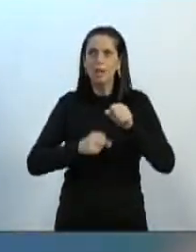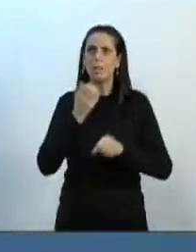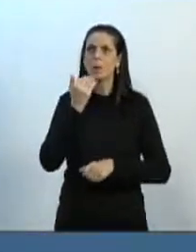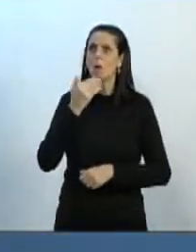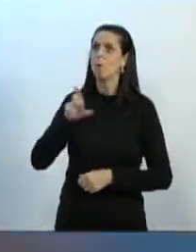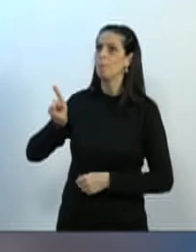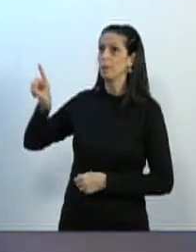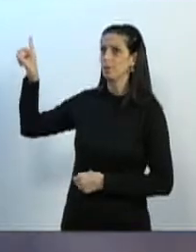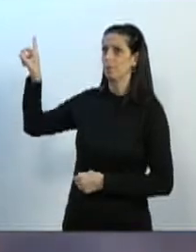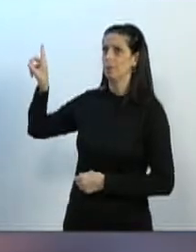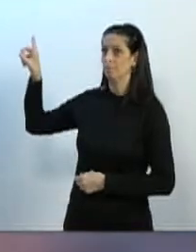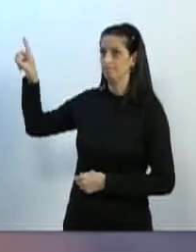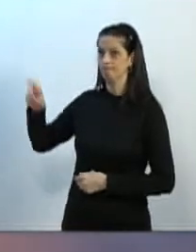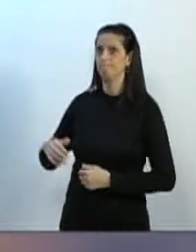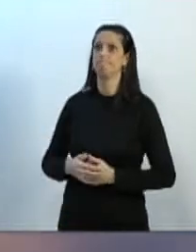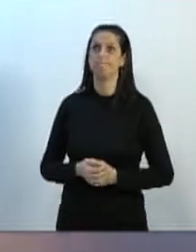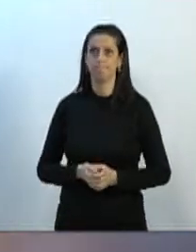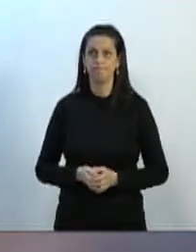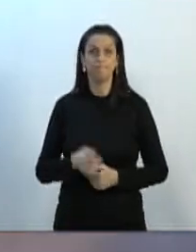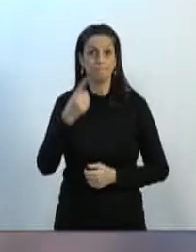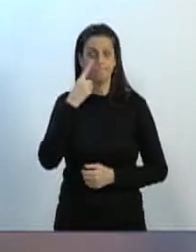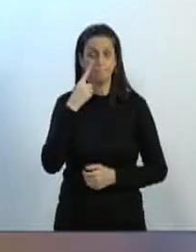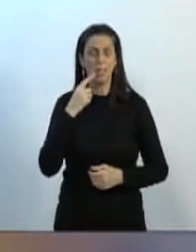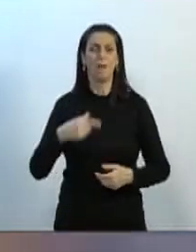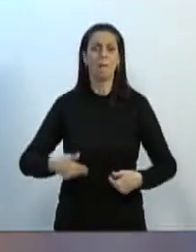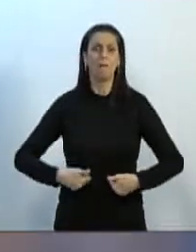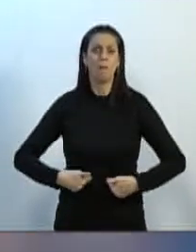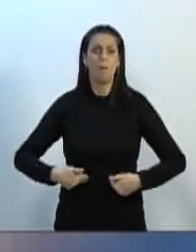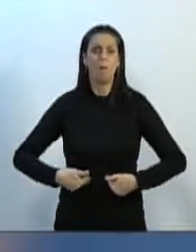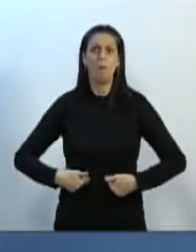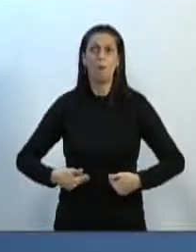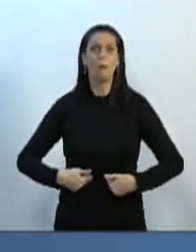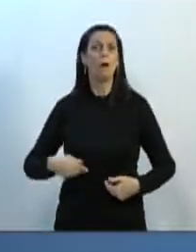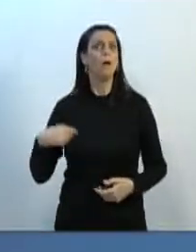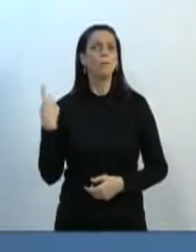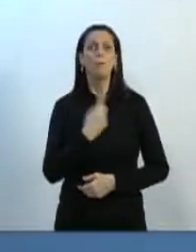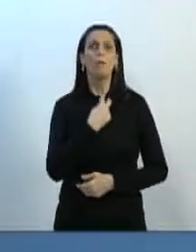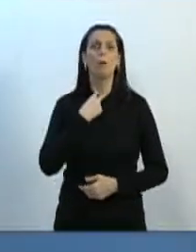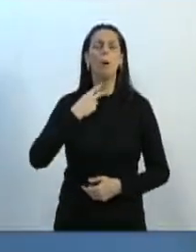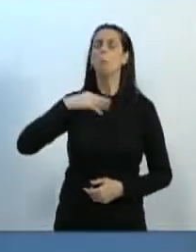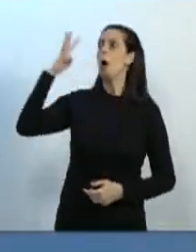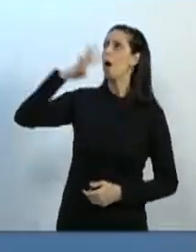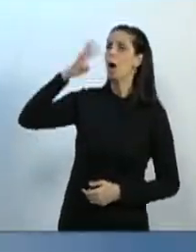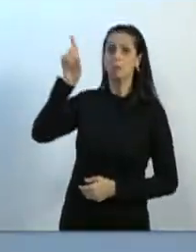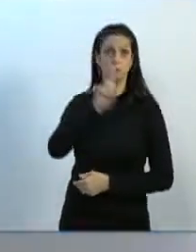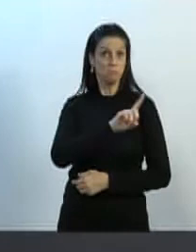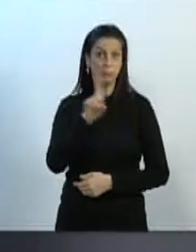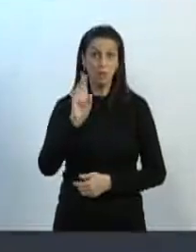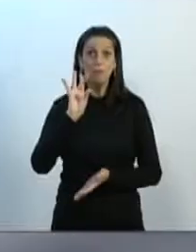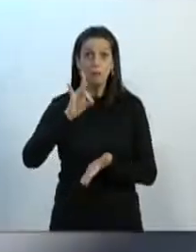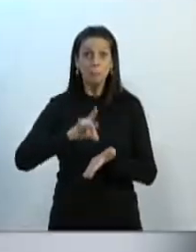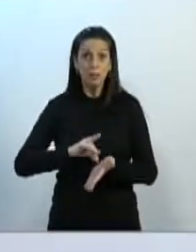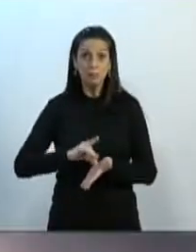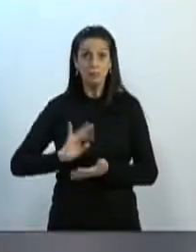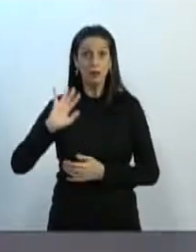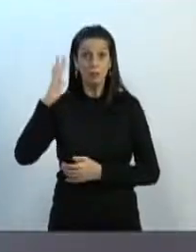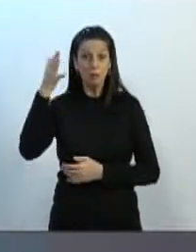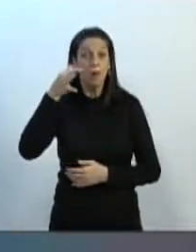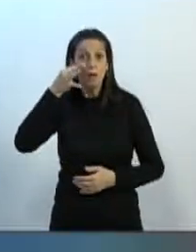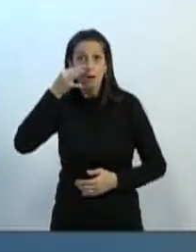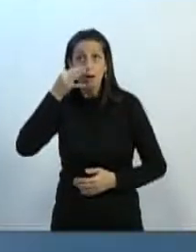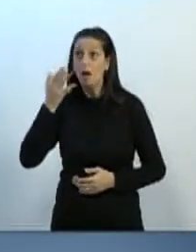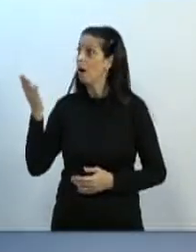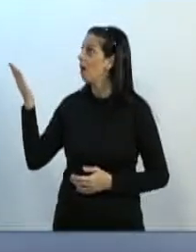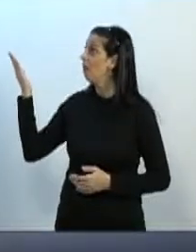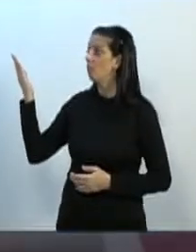em situação de segurança alimentar nesse país. Não vamos fechar os olhos, negar isso, porque isso está aí na nossa frente. E não é